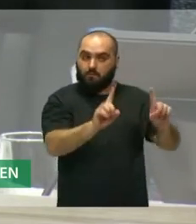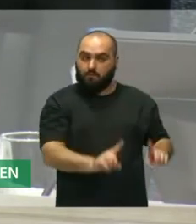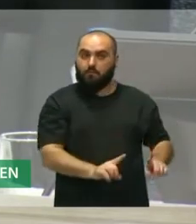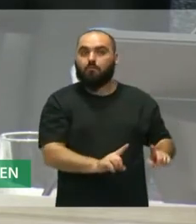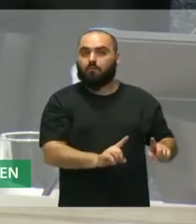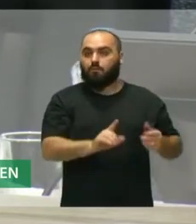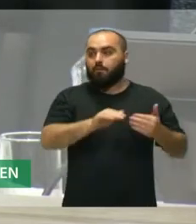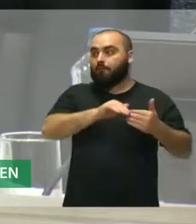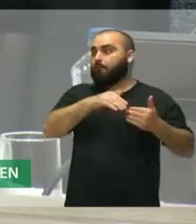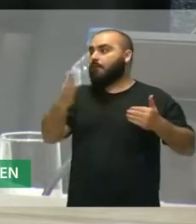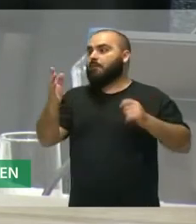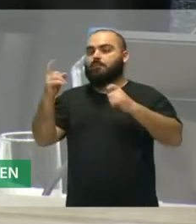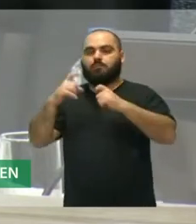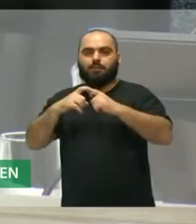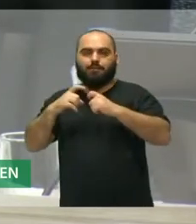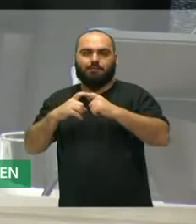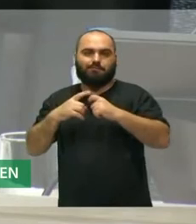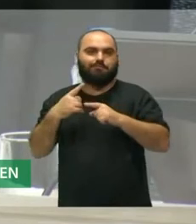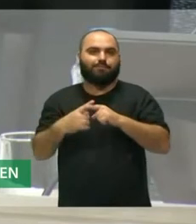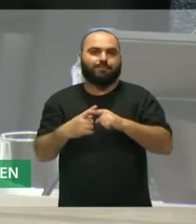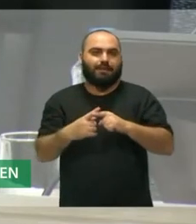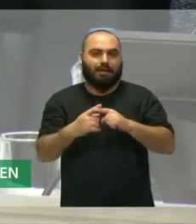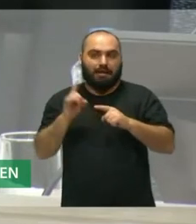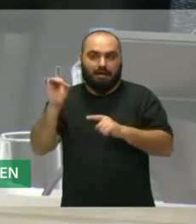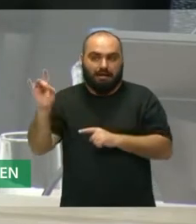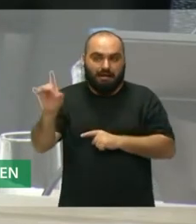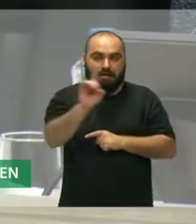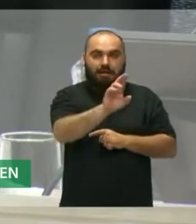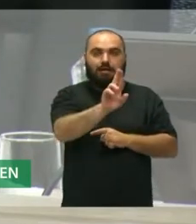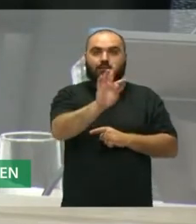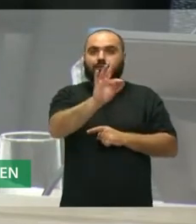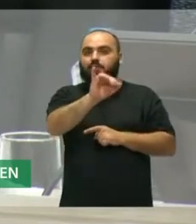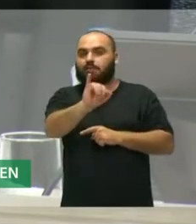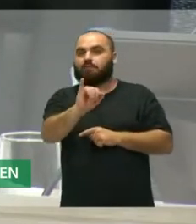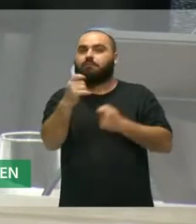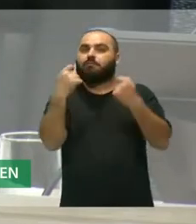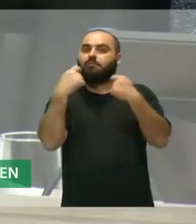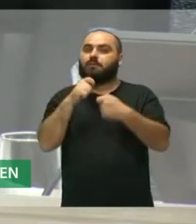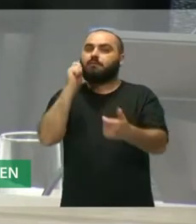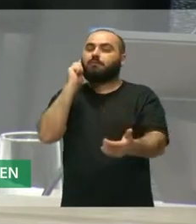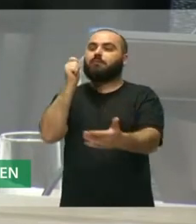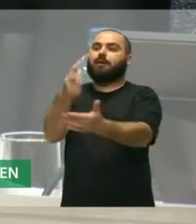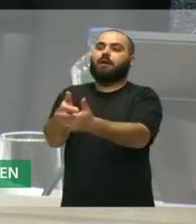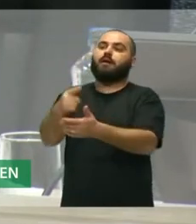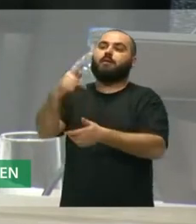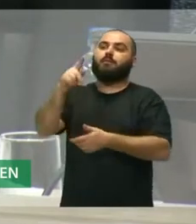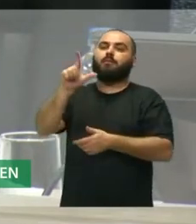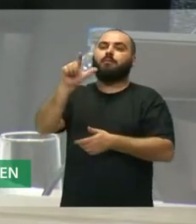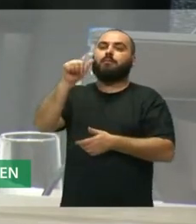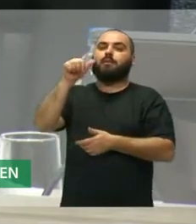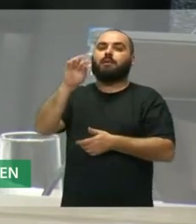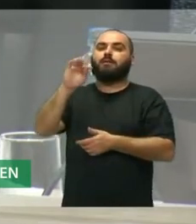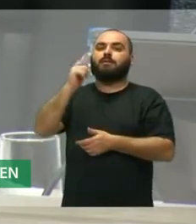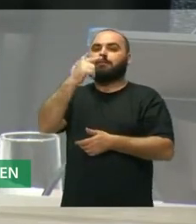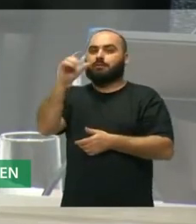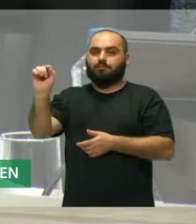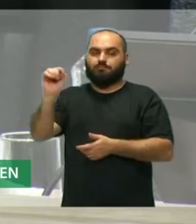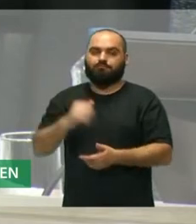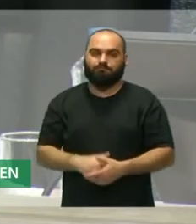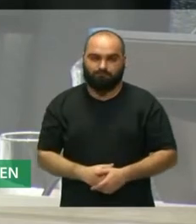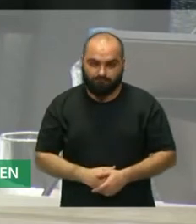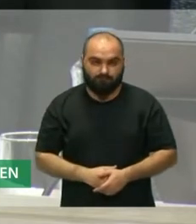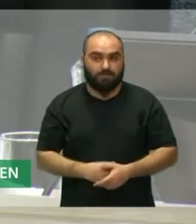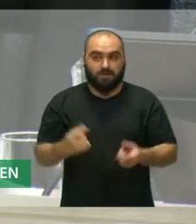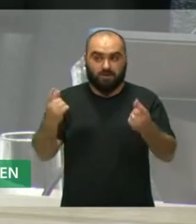os médicos, porque cada UTI que nós abrimos, nós precisamos pagar o plantão médico, né? Então, aumentou